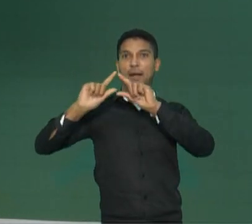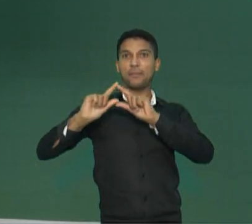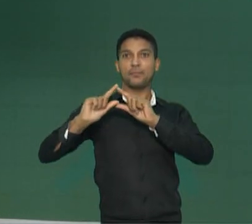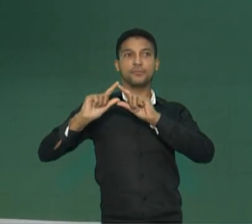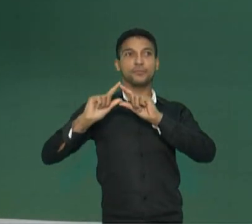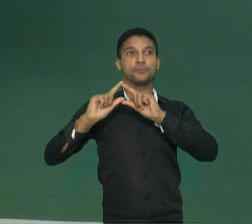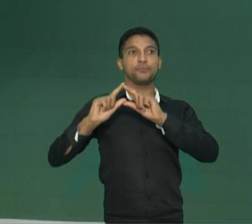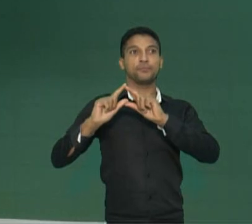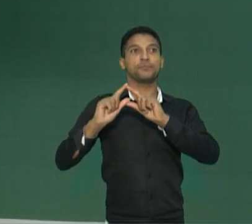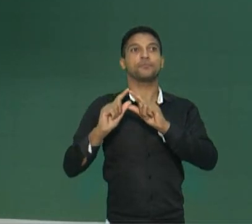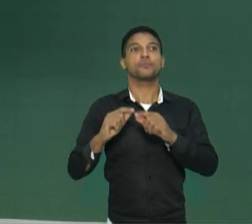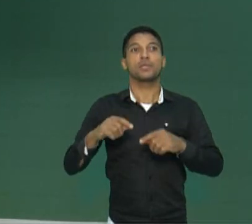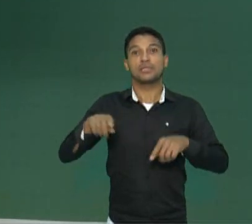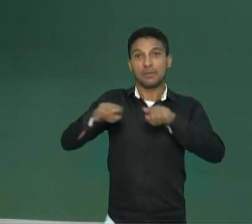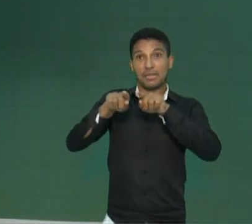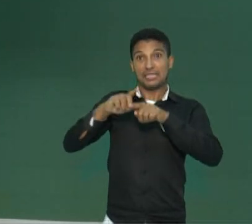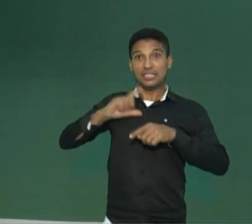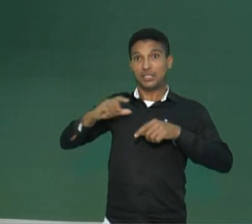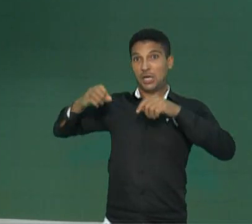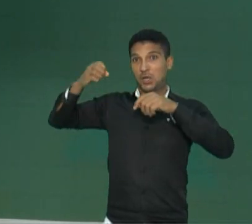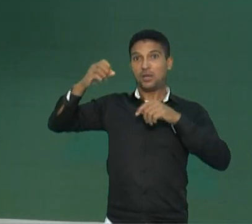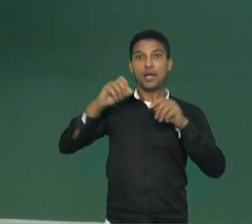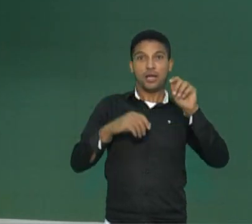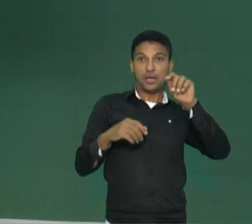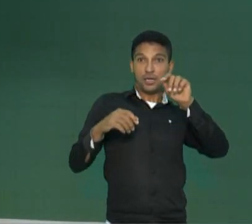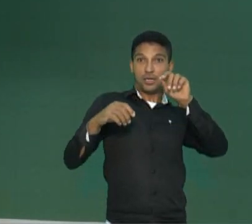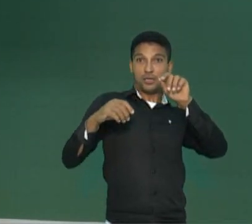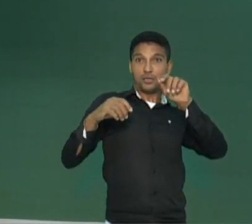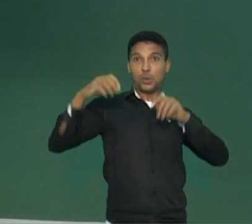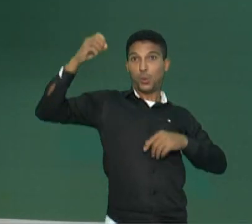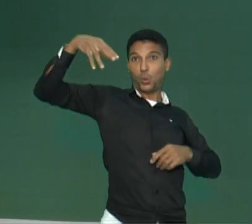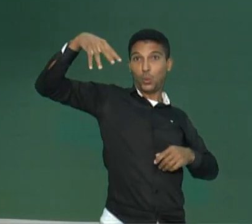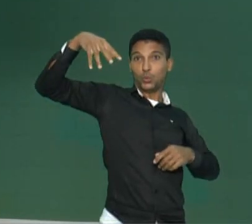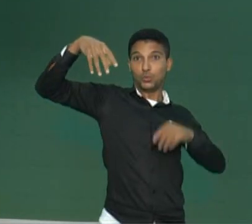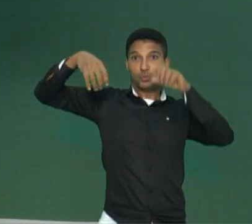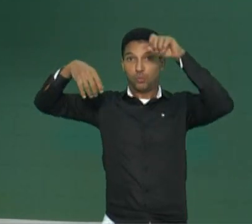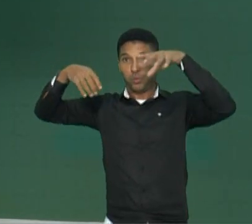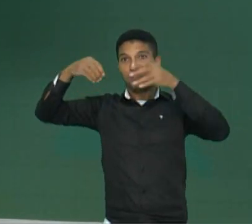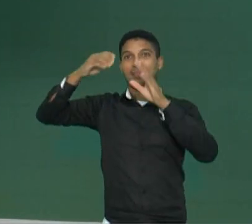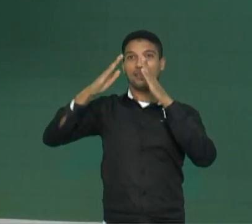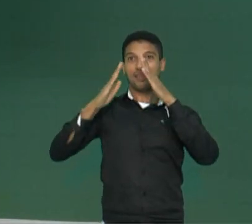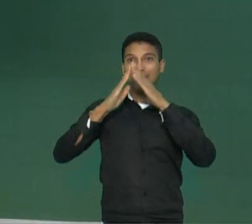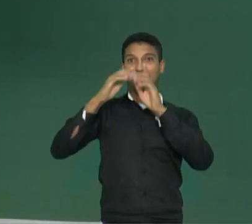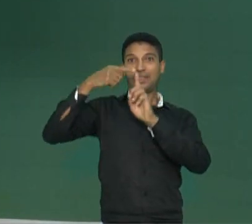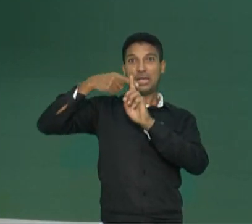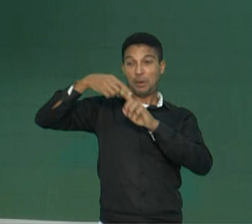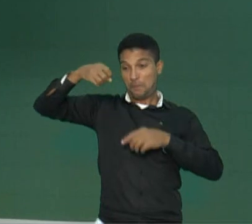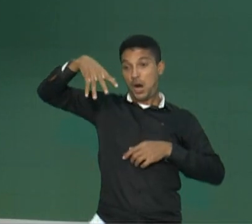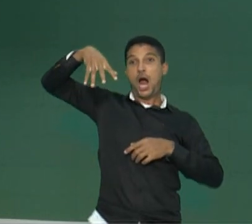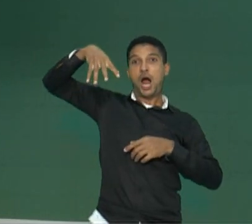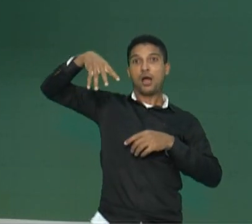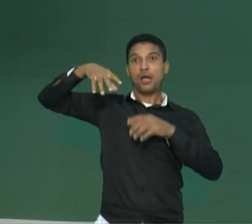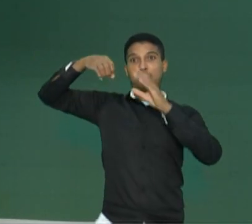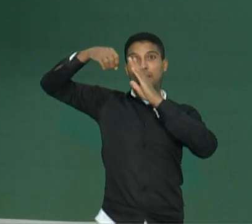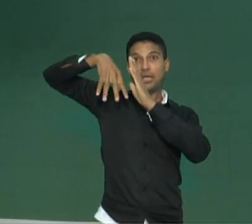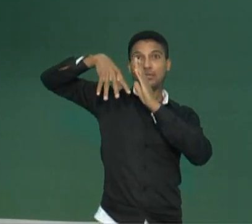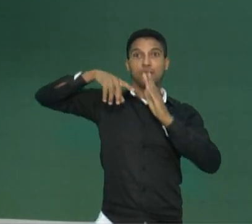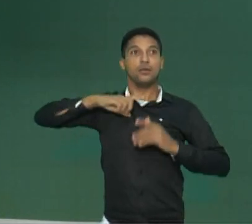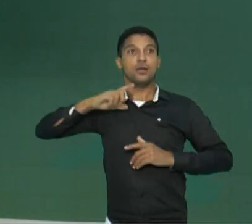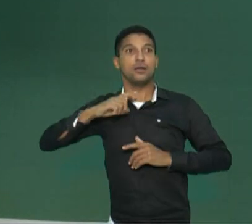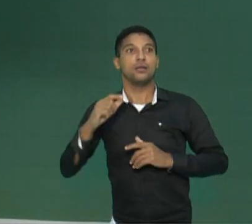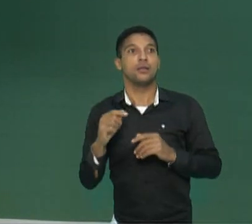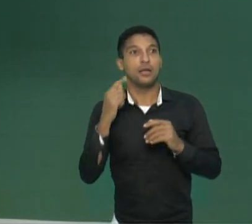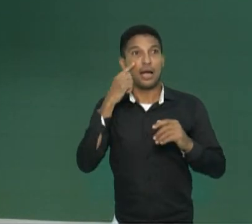mais luminosidade para a igreja gótica do que era um problema na igreja românica, né? E o trifório, que era essa parte aqui de